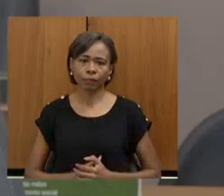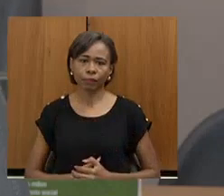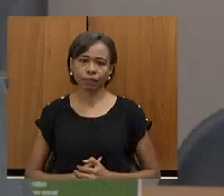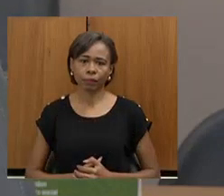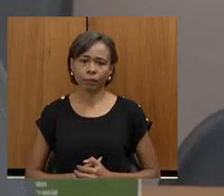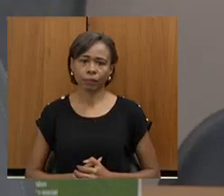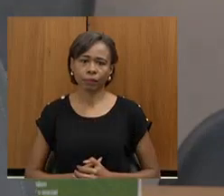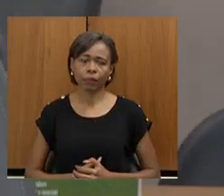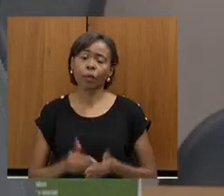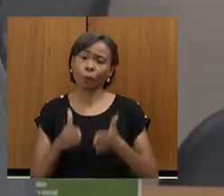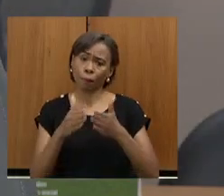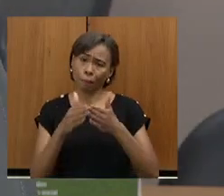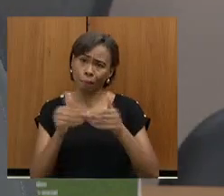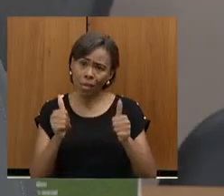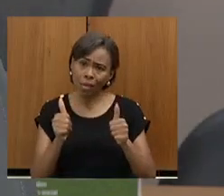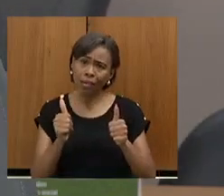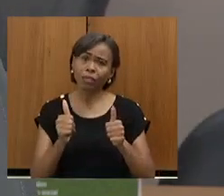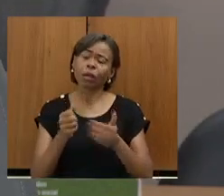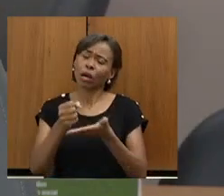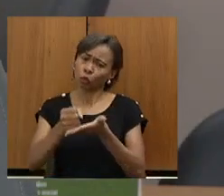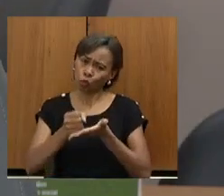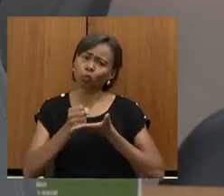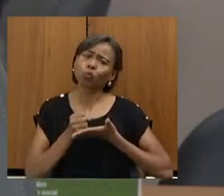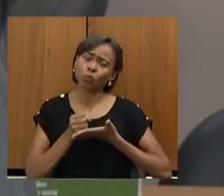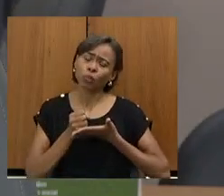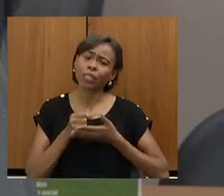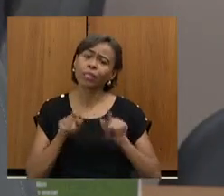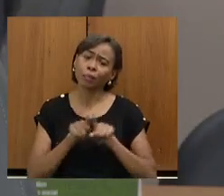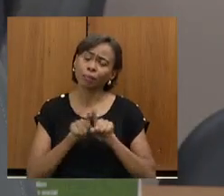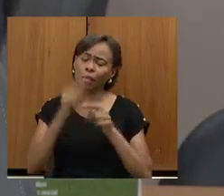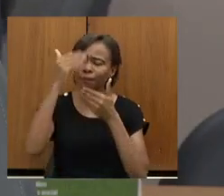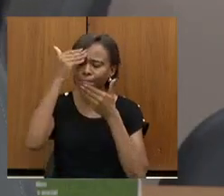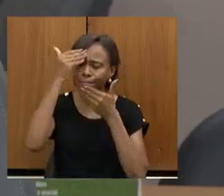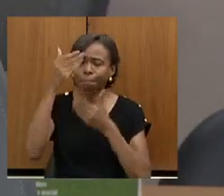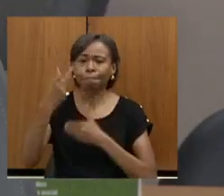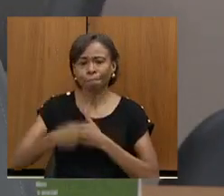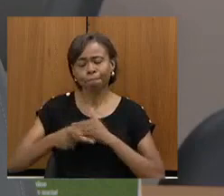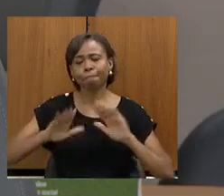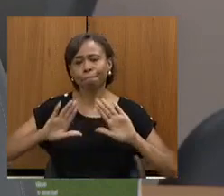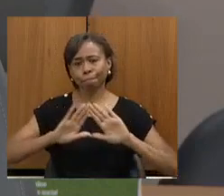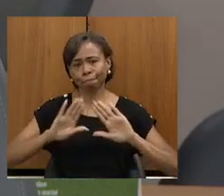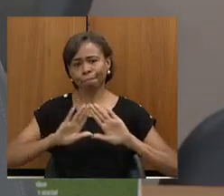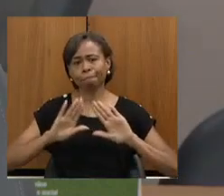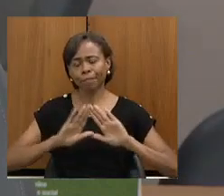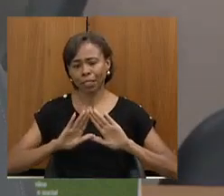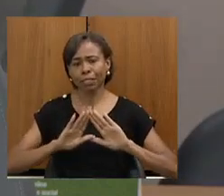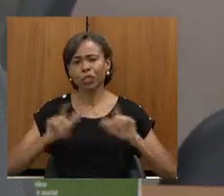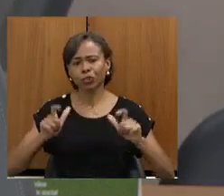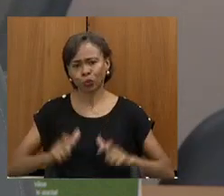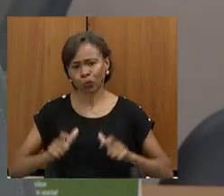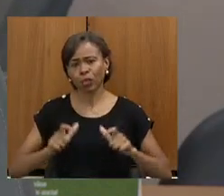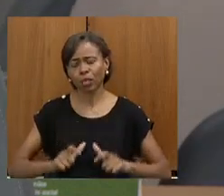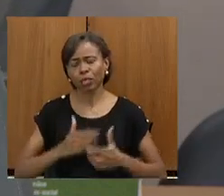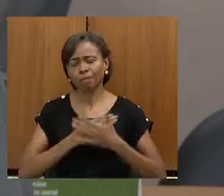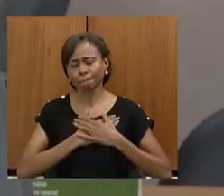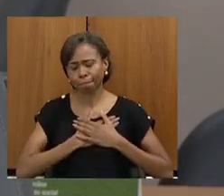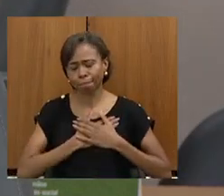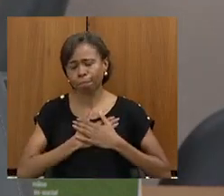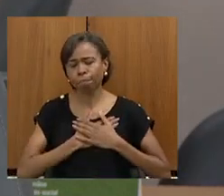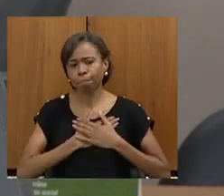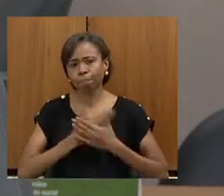Peço ajuda, agradeço imensamente esse espaço, deputado Endo, agradeço de todo o meu coração,